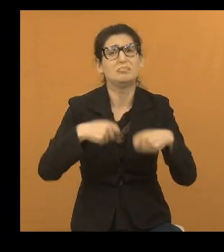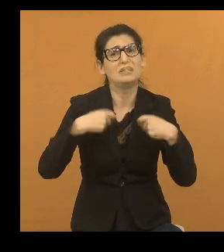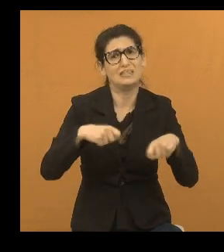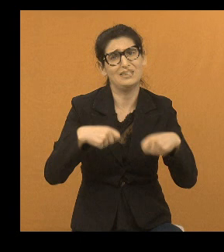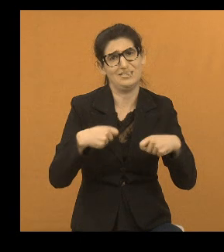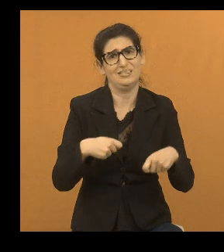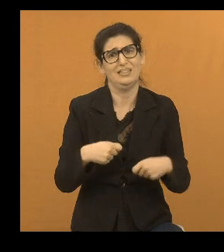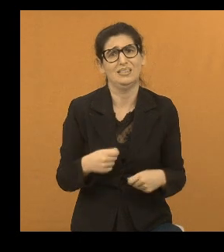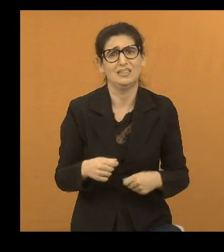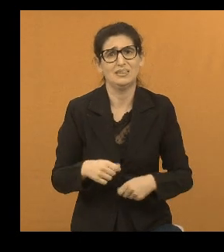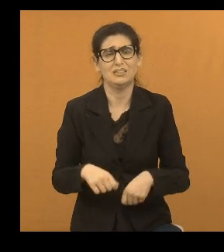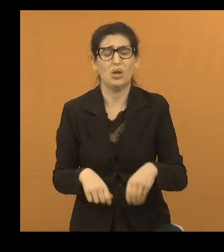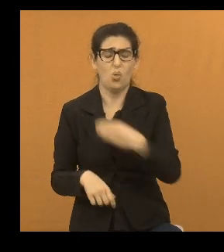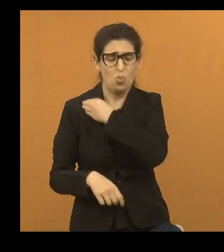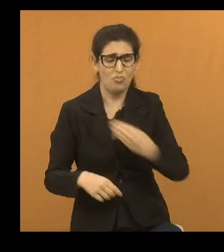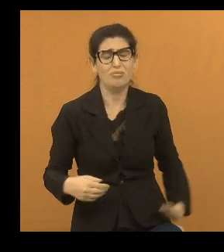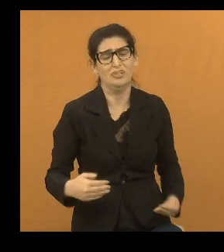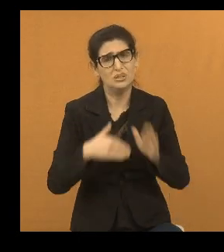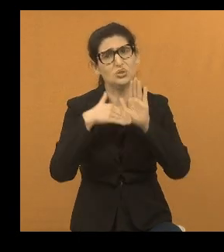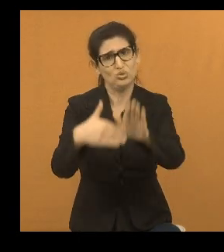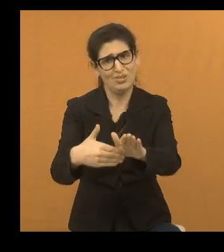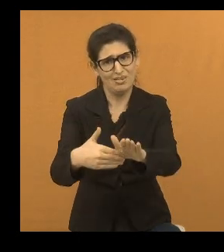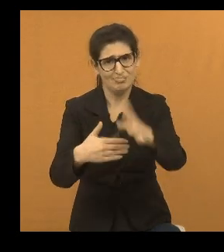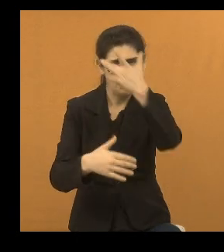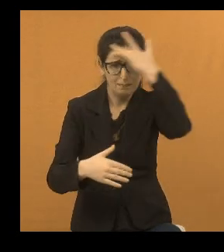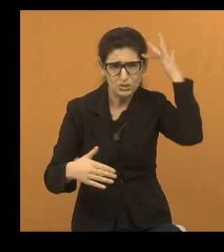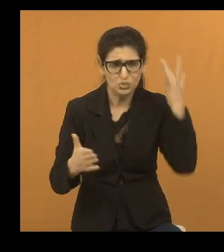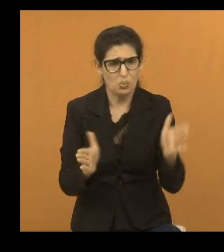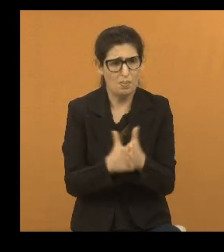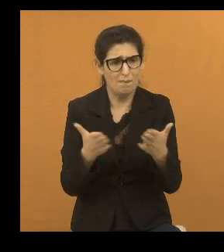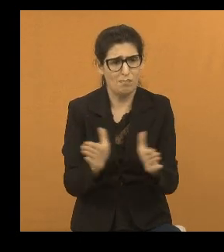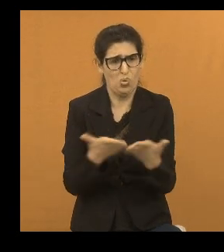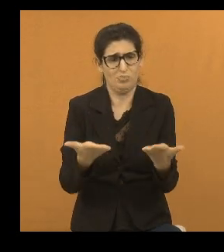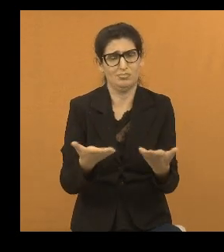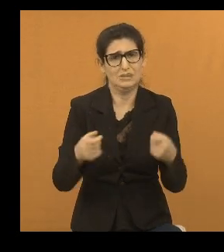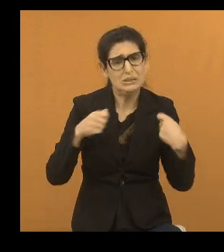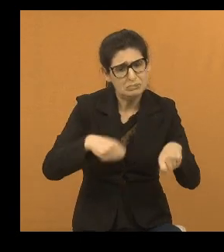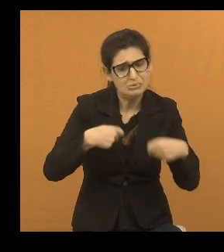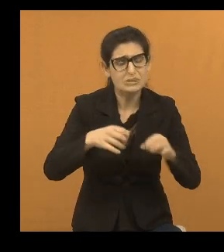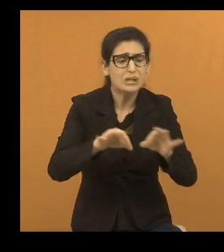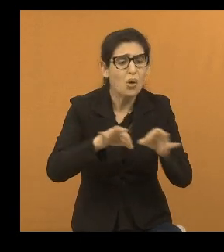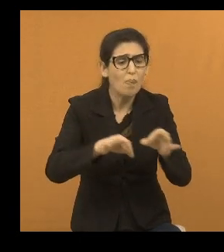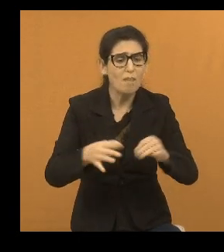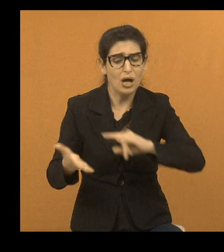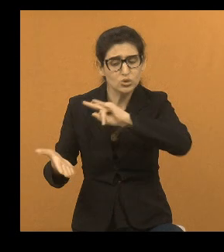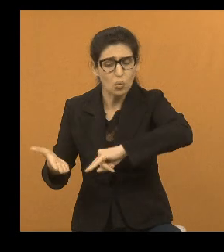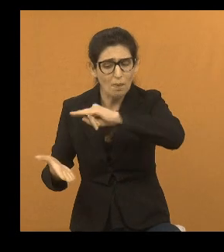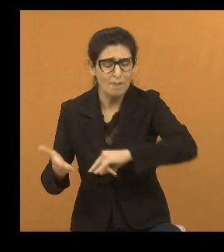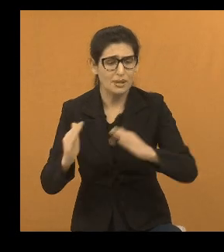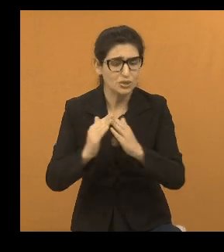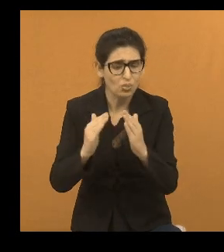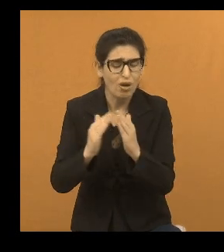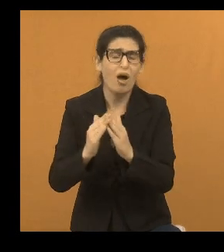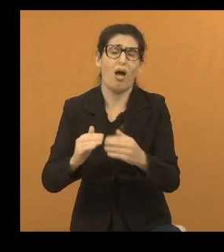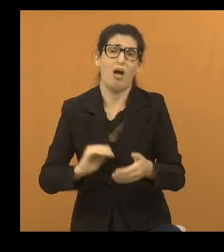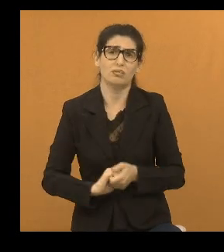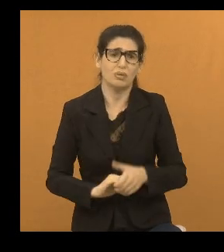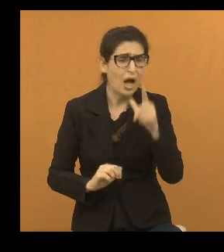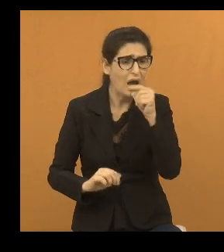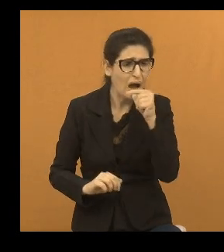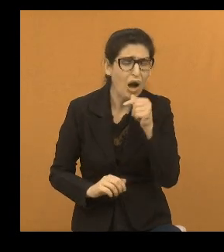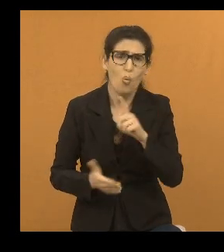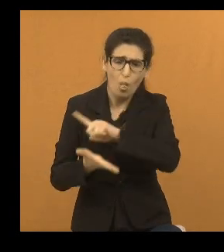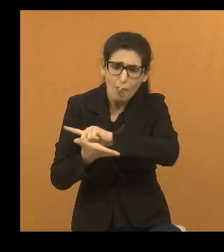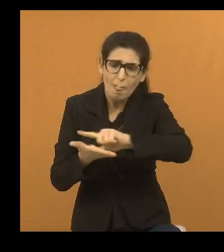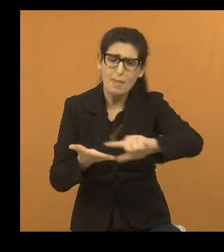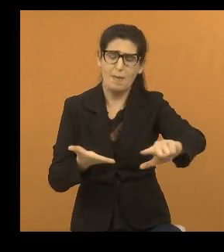públicas específicas para esses locais, proporcionando a regularização dos imóveis, melhorias urbanísticas e a